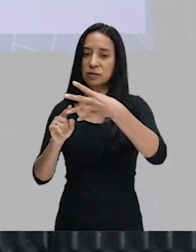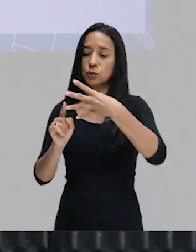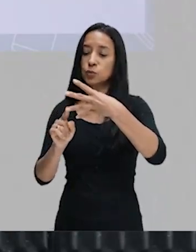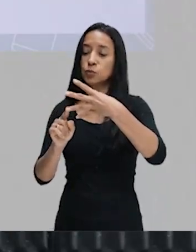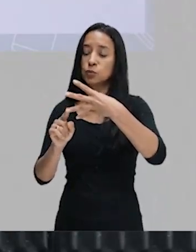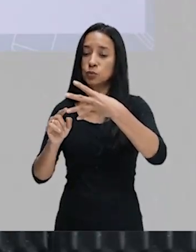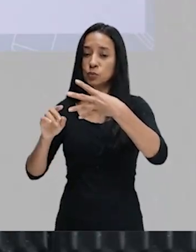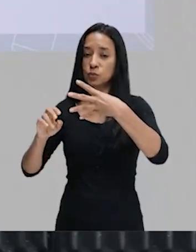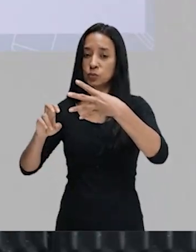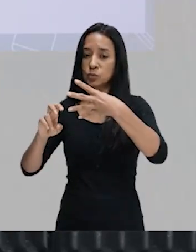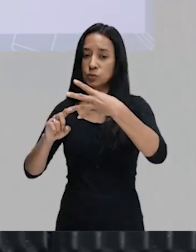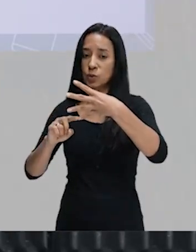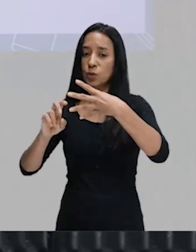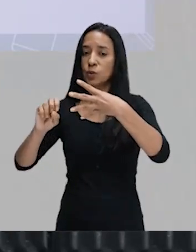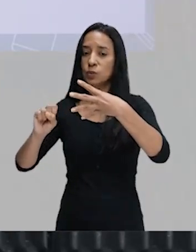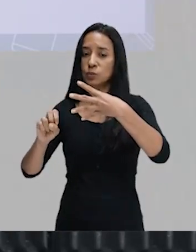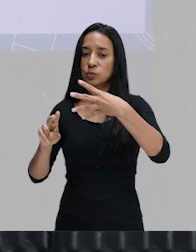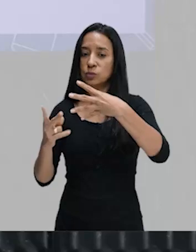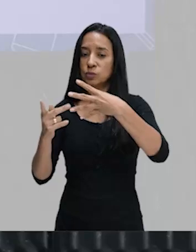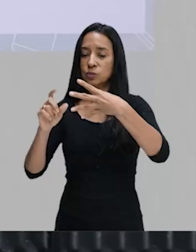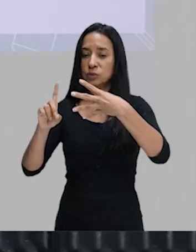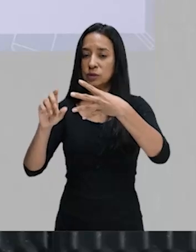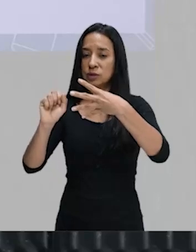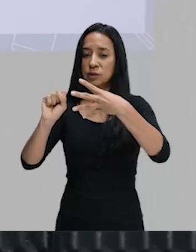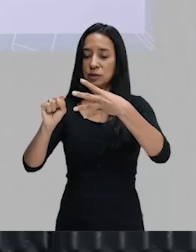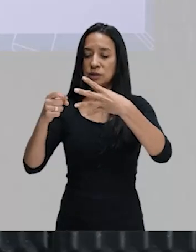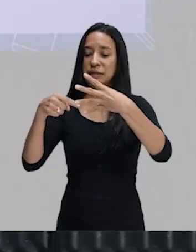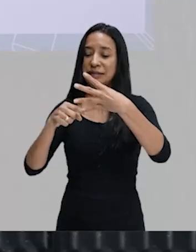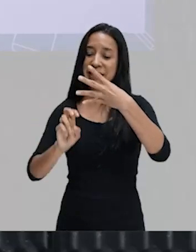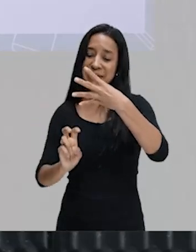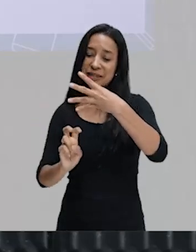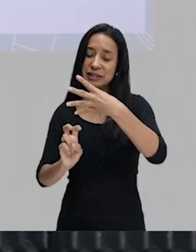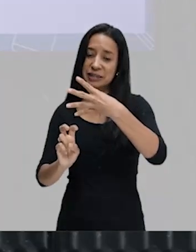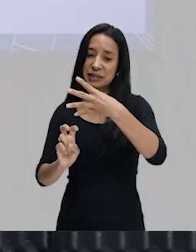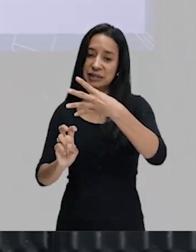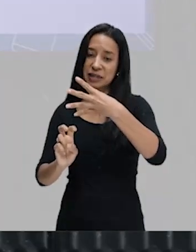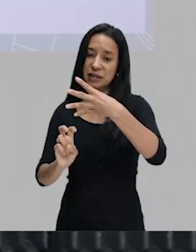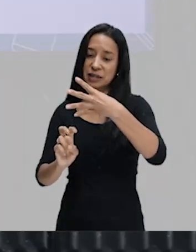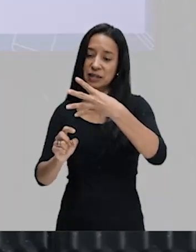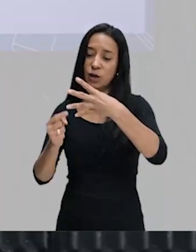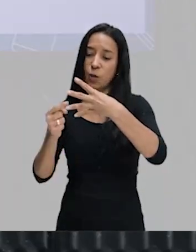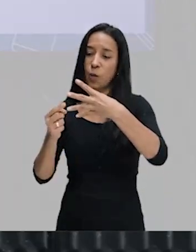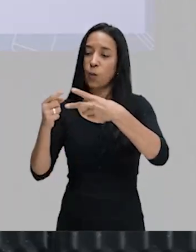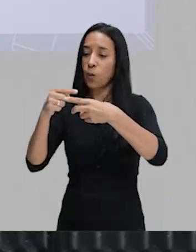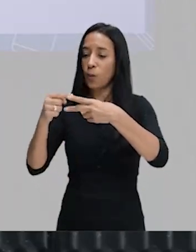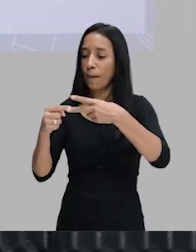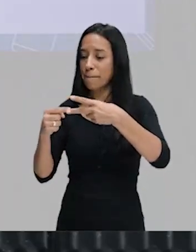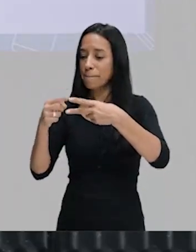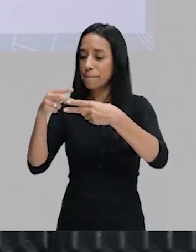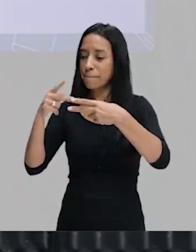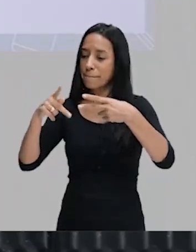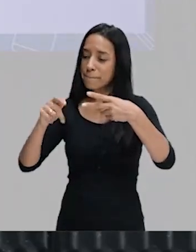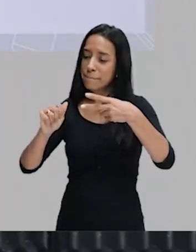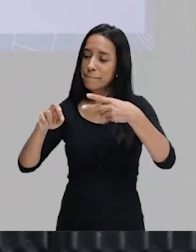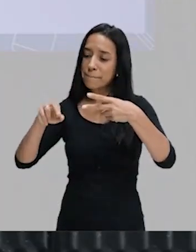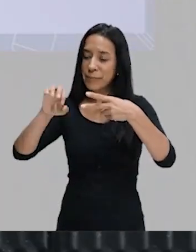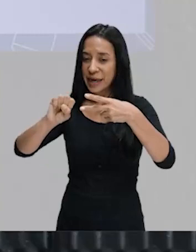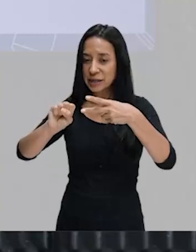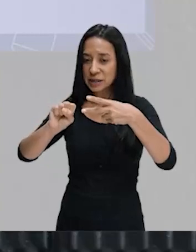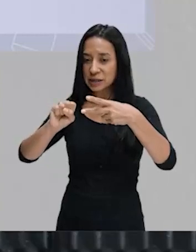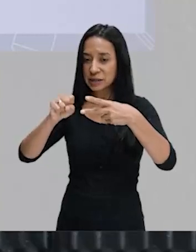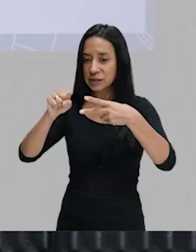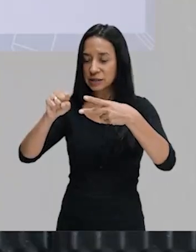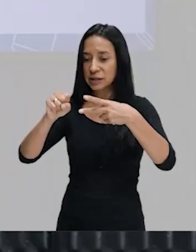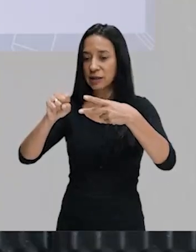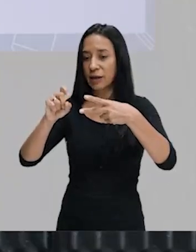quinta é considerada uma casta que são os párias, os intocáveis. Dentro dos